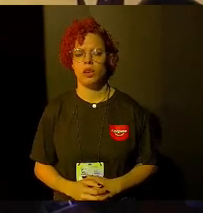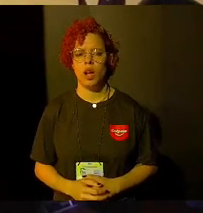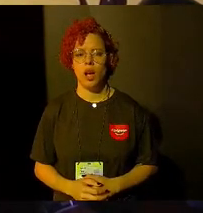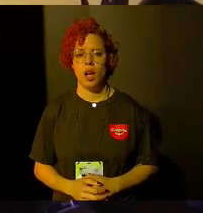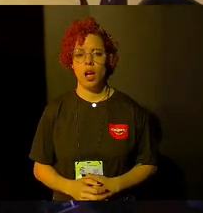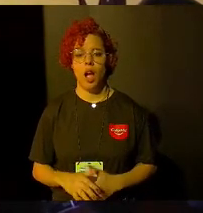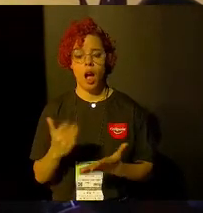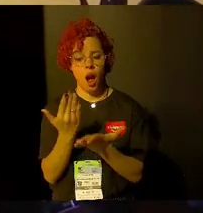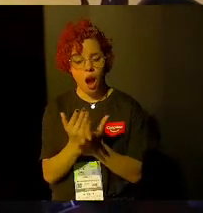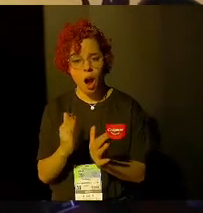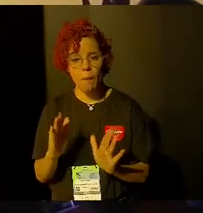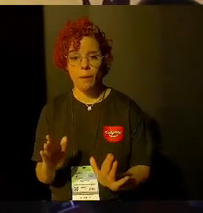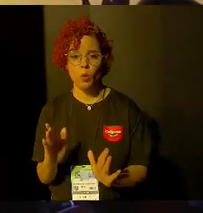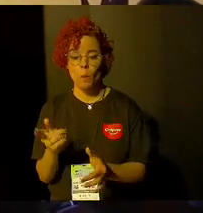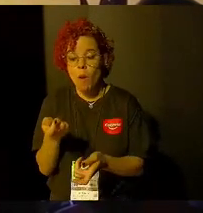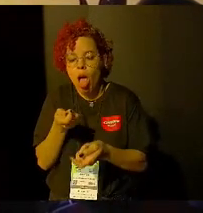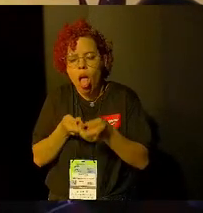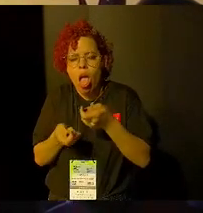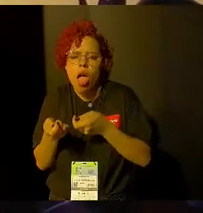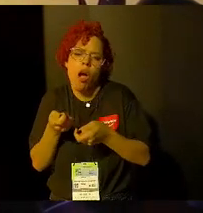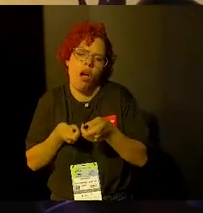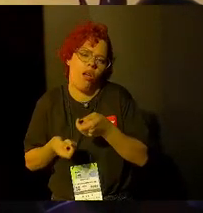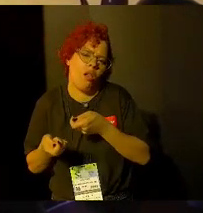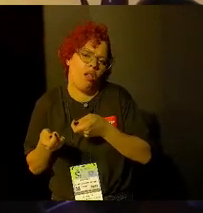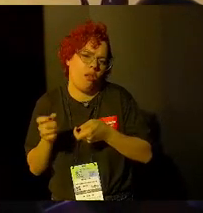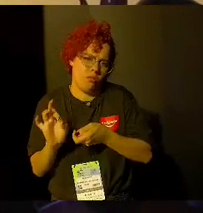acabou por viés econômico